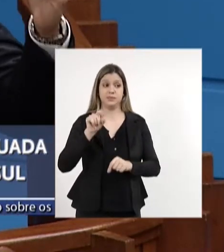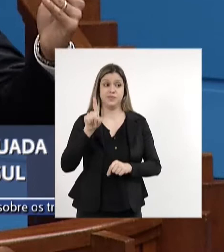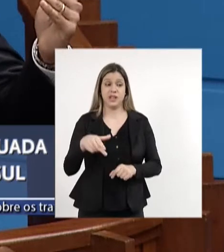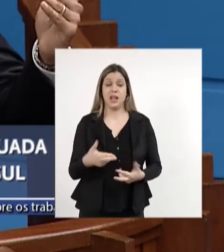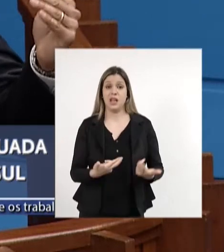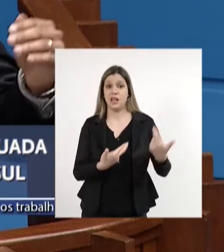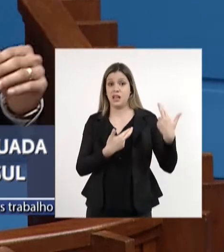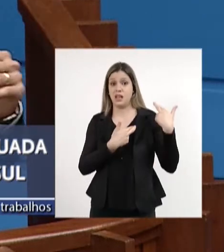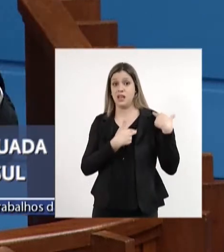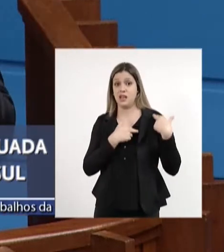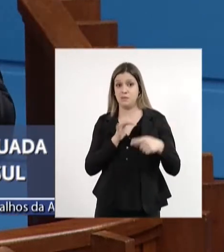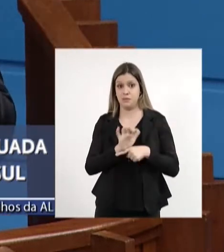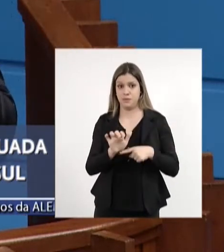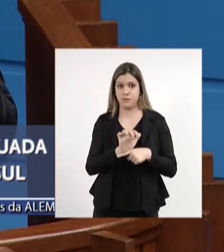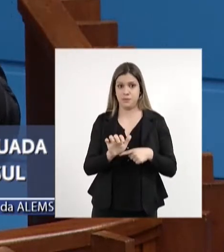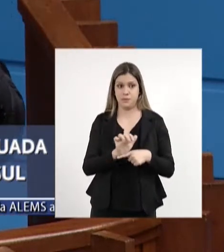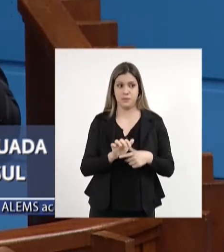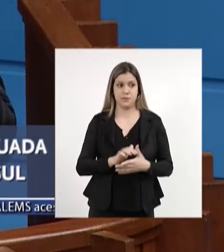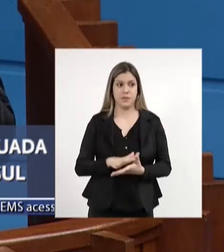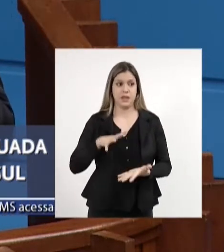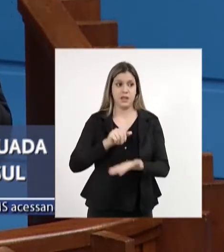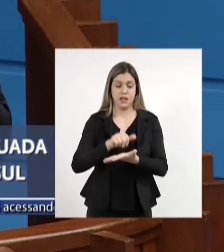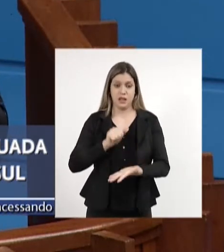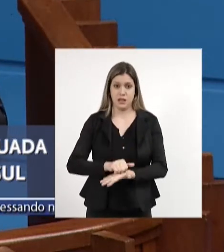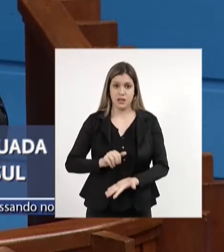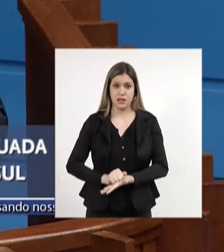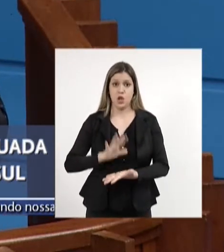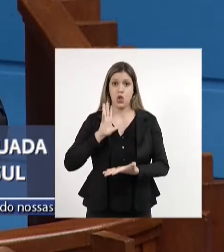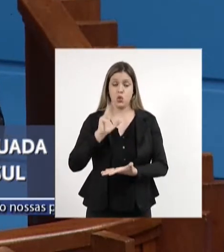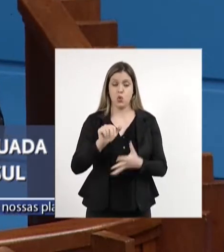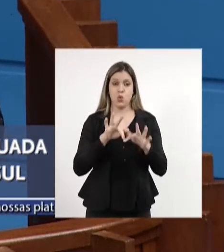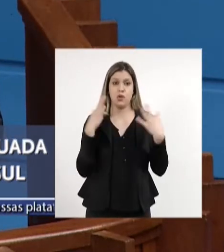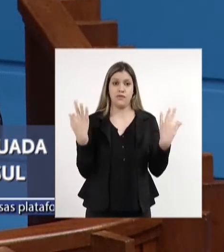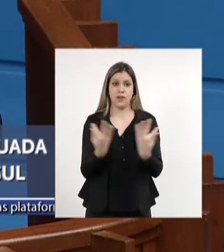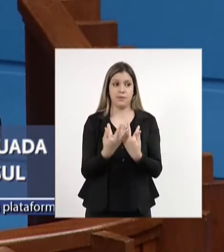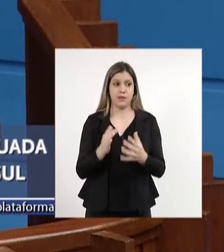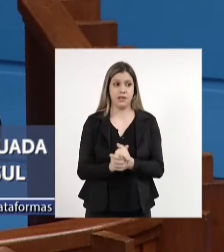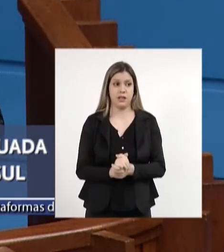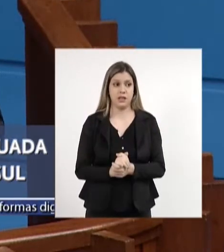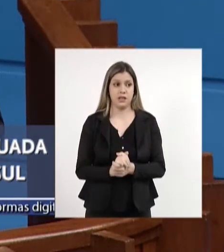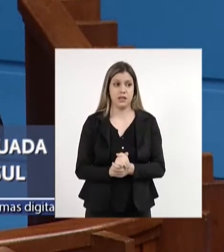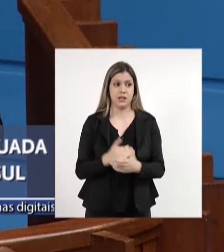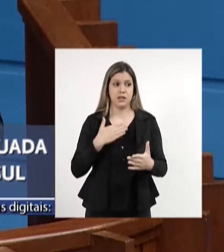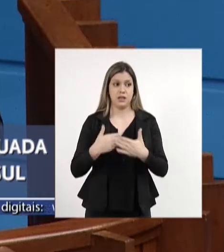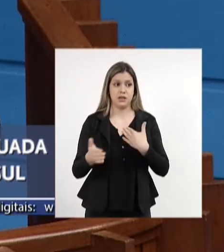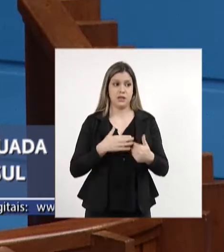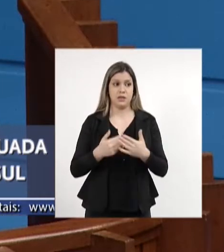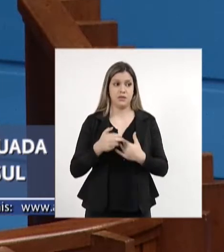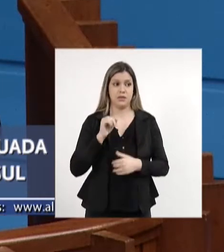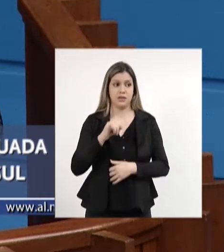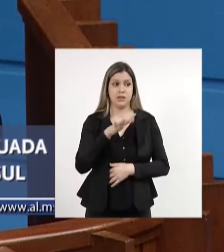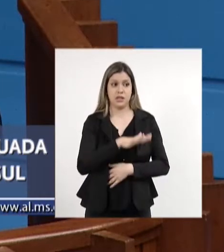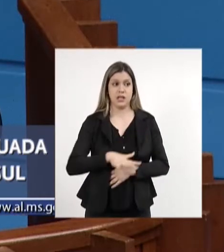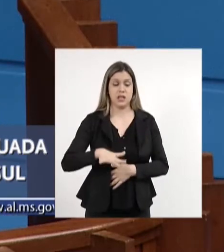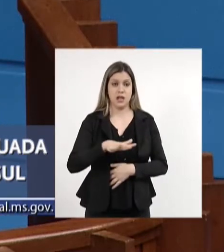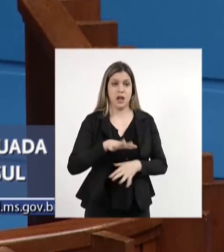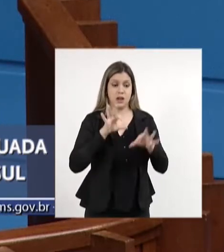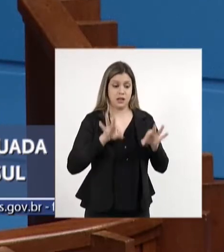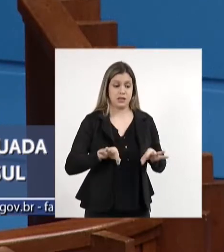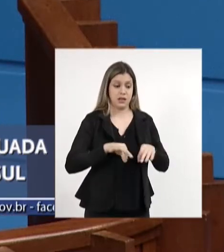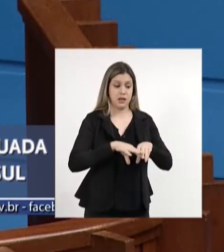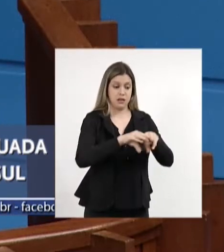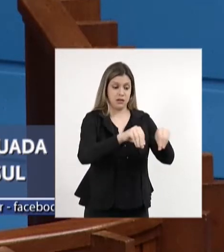Cabe ao Estado cadastrar todas as famílias, independentemente delas estarem em áreas regularizadas ou